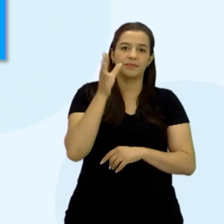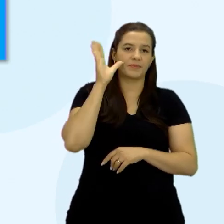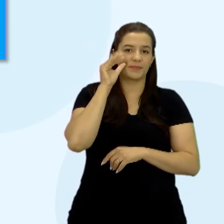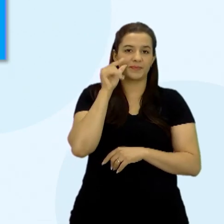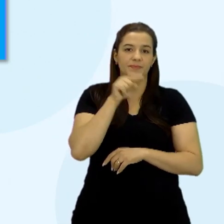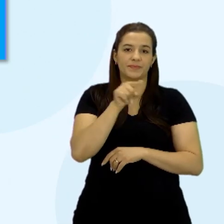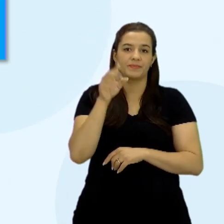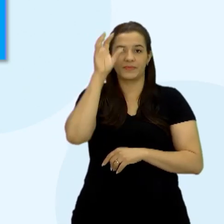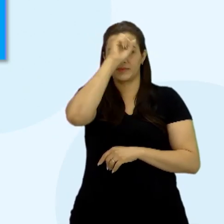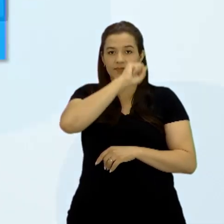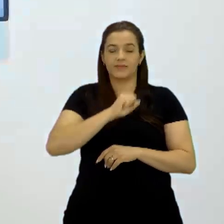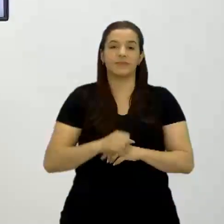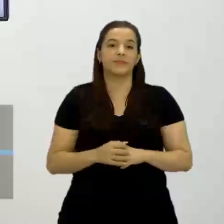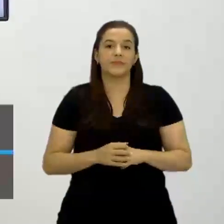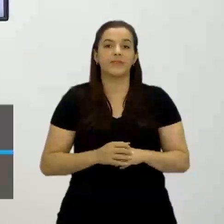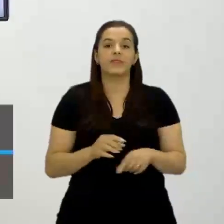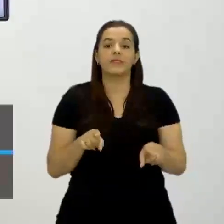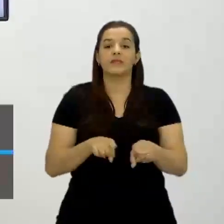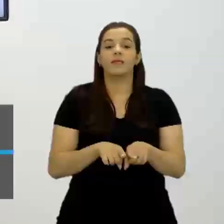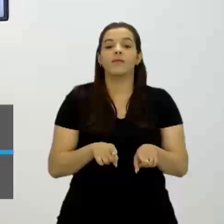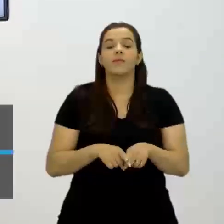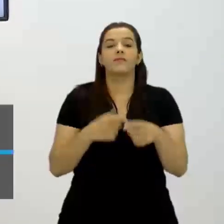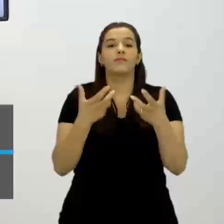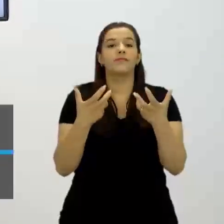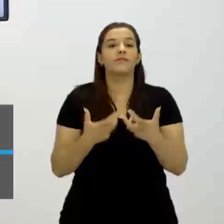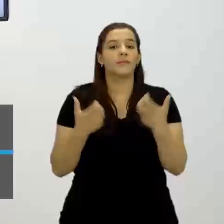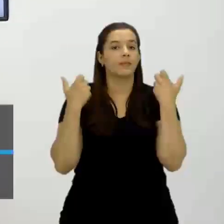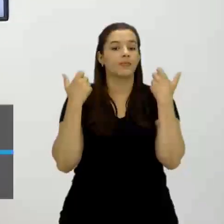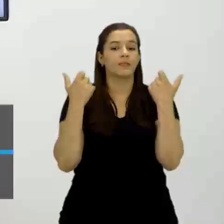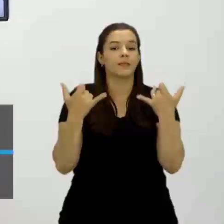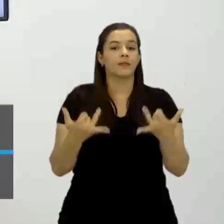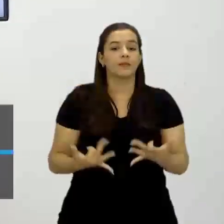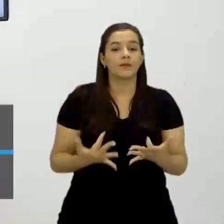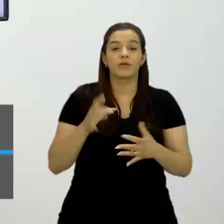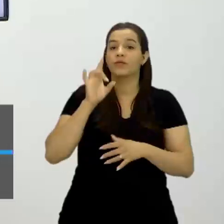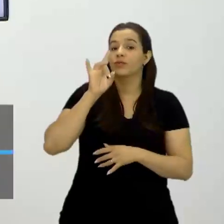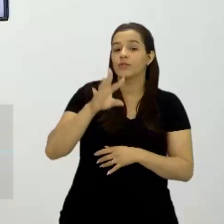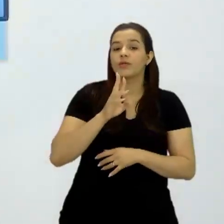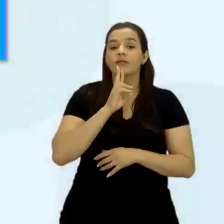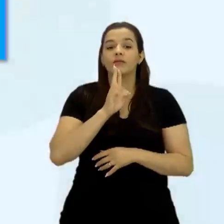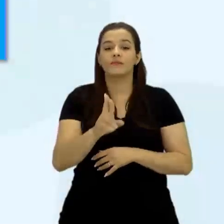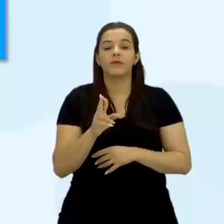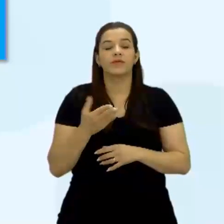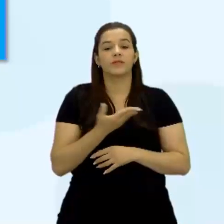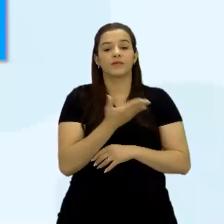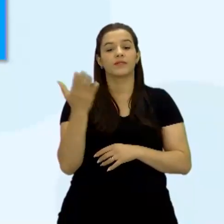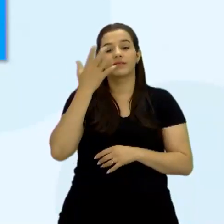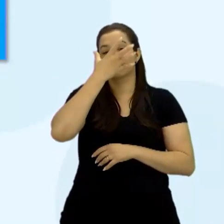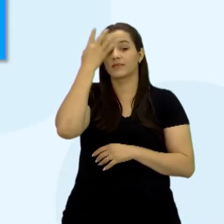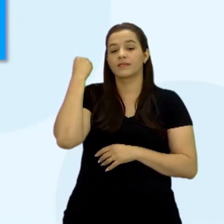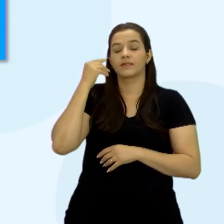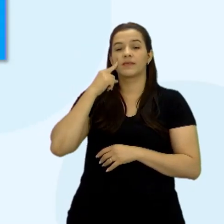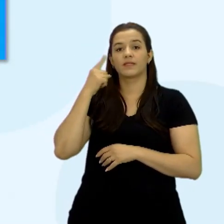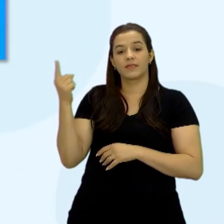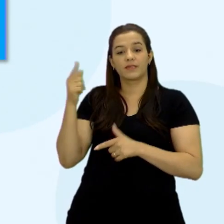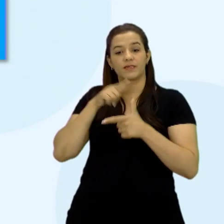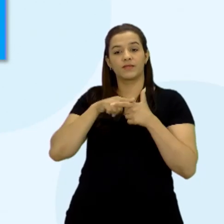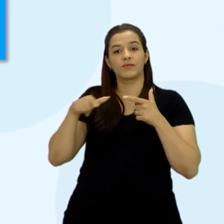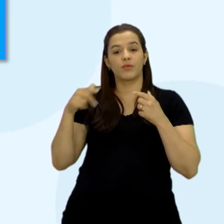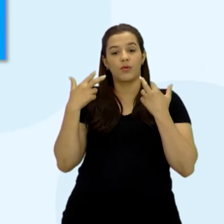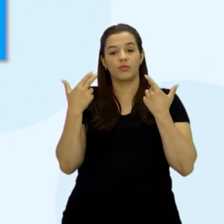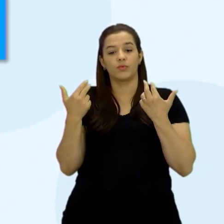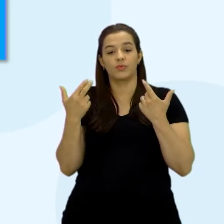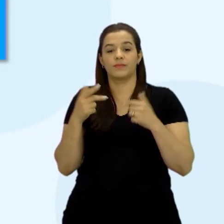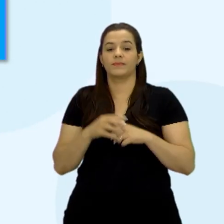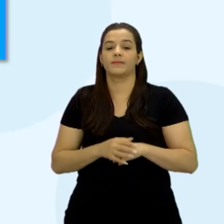interessante. E eu quero abrir aqui um parênteses agora, Vivi. Aliás, sobe a resposta aí, ó. Esquecendo aí, ó. Tem que dividir os dois lados por 2,